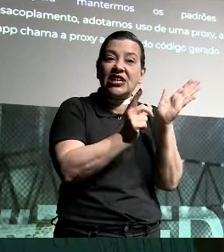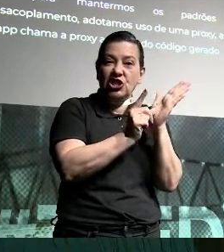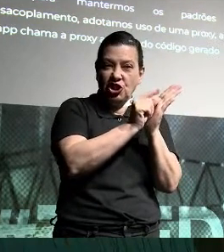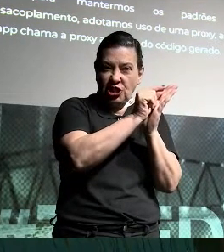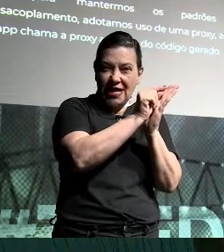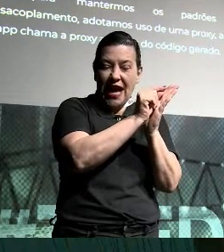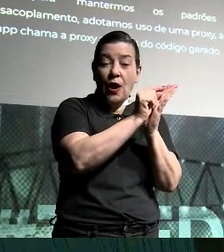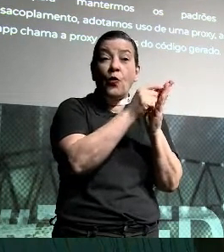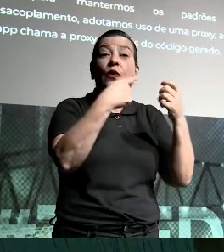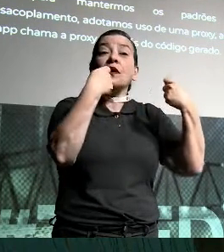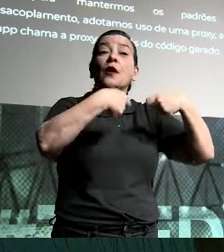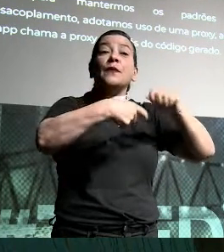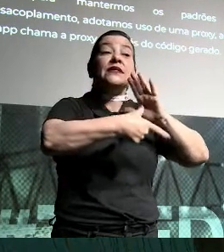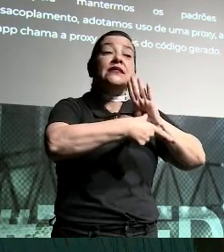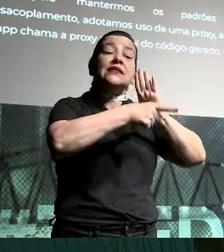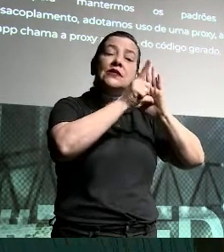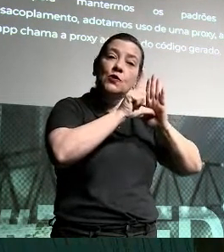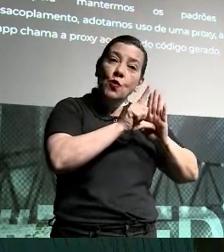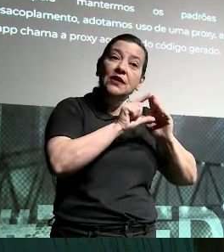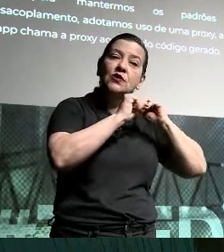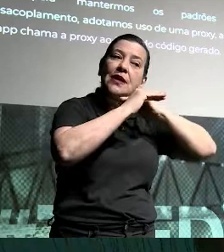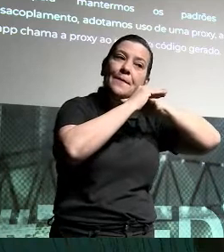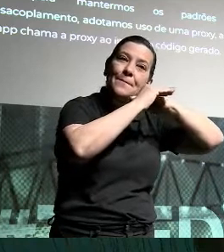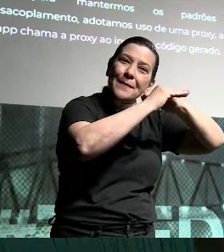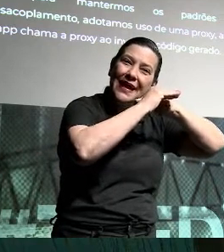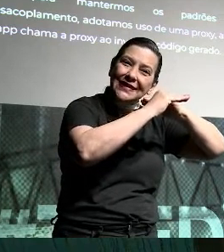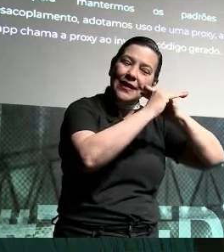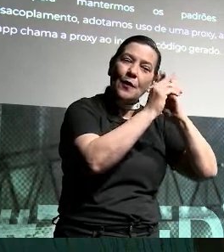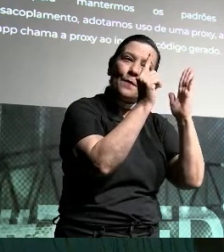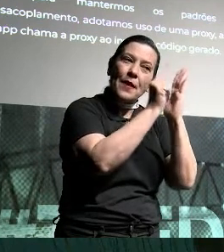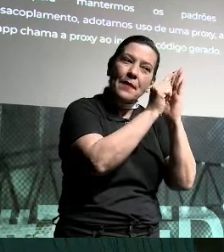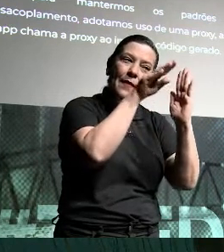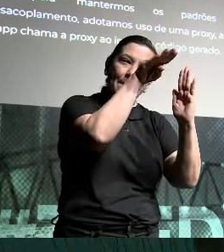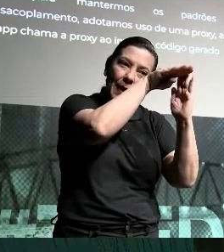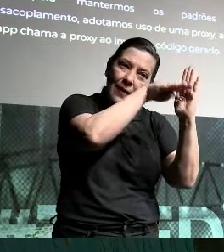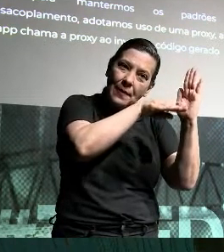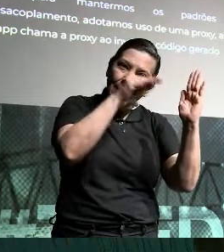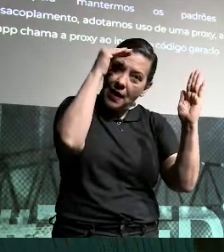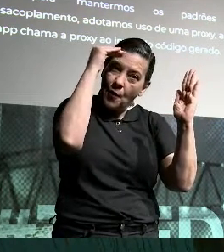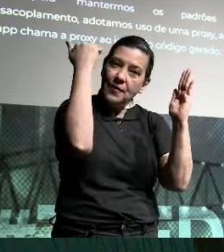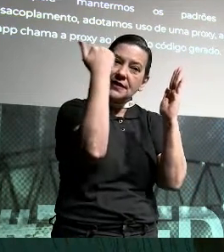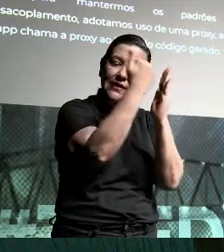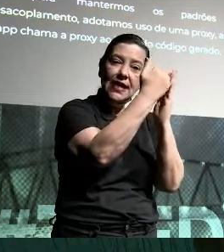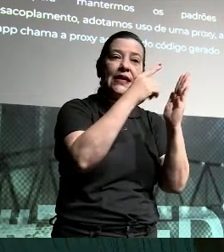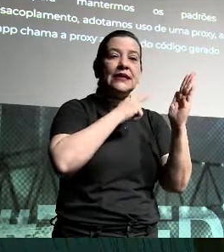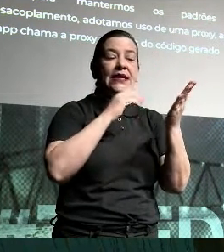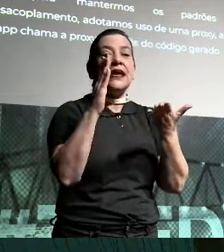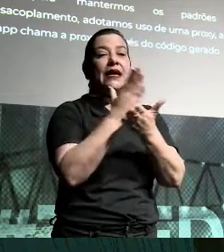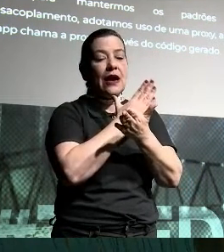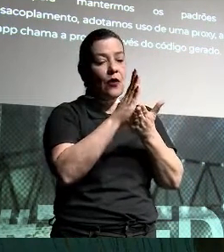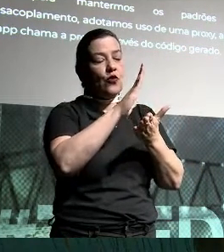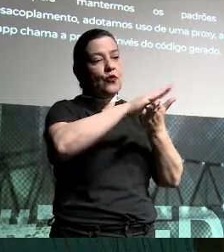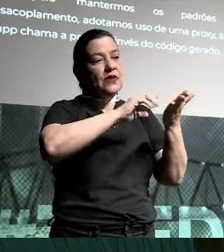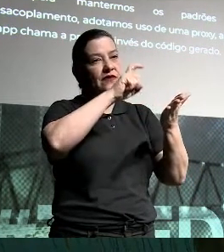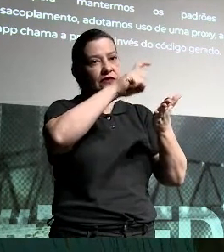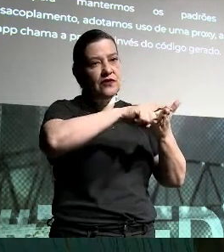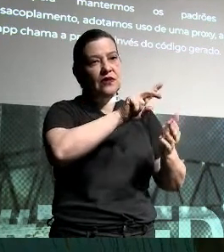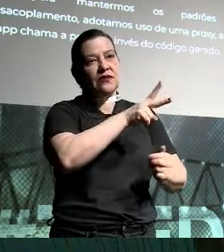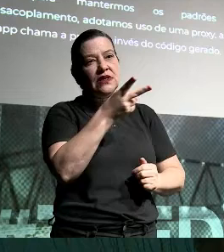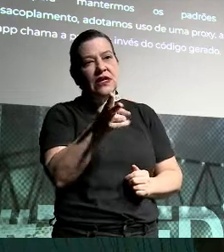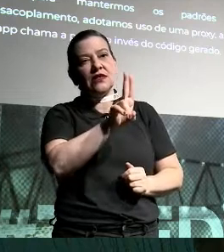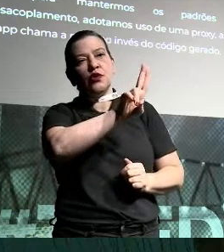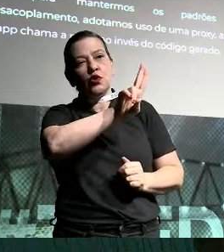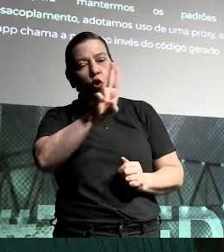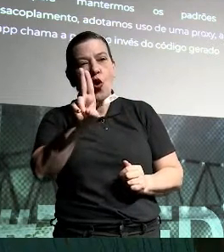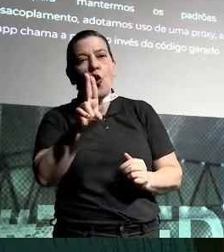que seguir esses padrões, essa convenção RC20, que tem algumas funções padrões, como transfer, name,